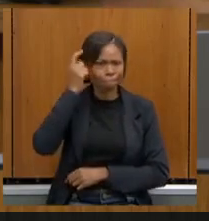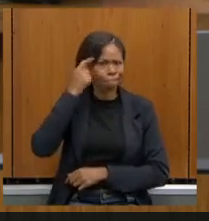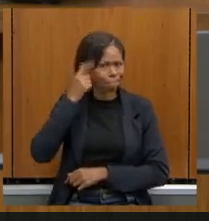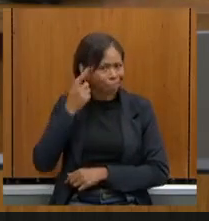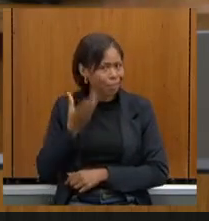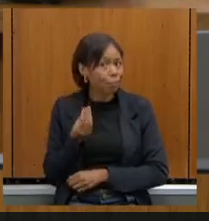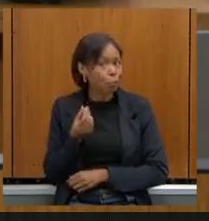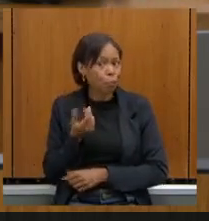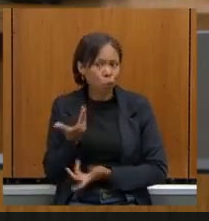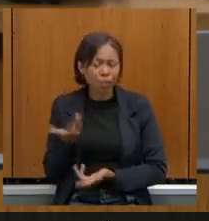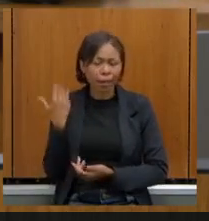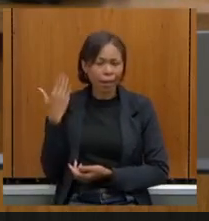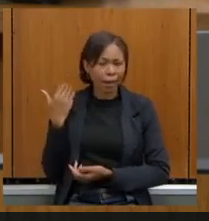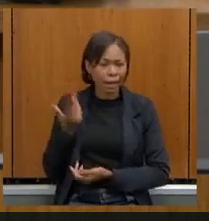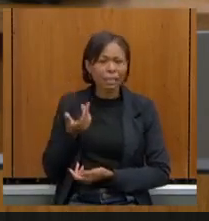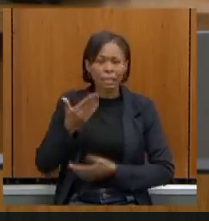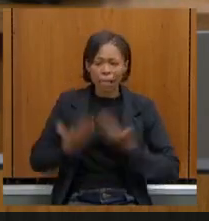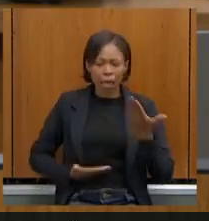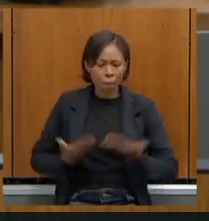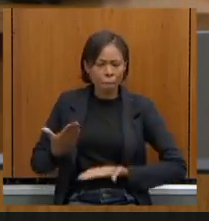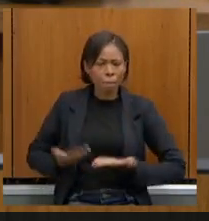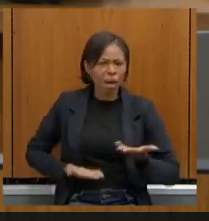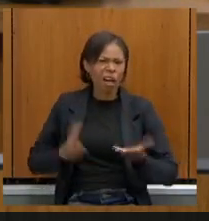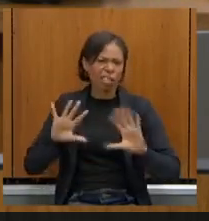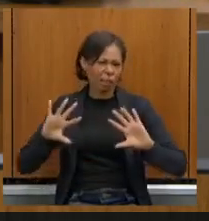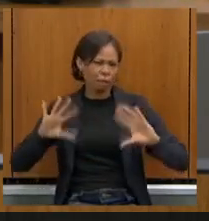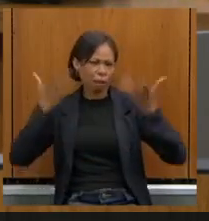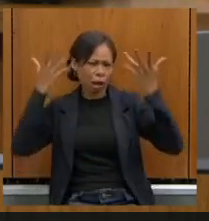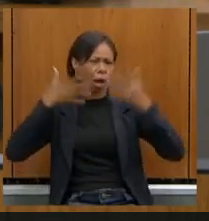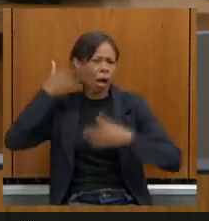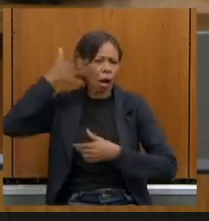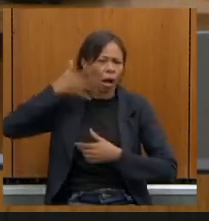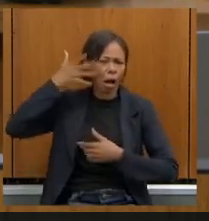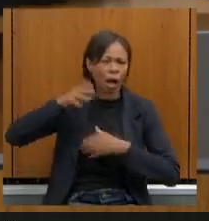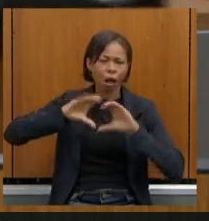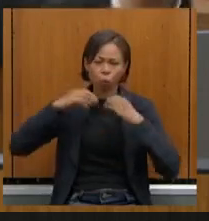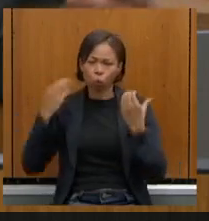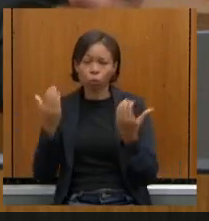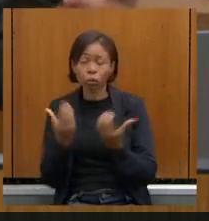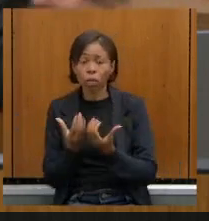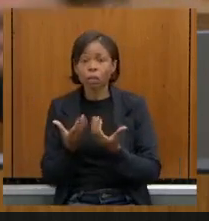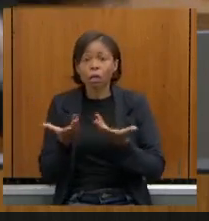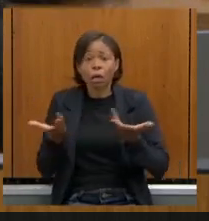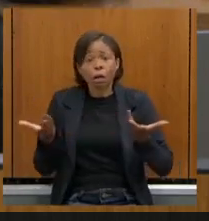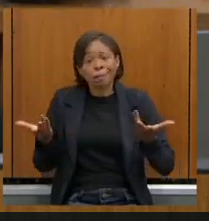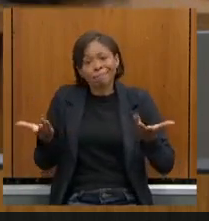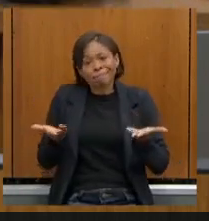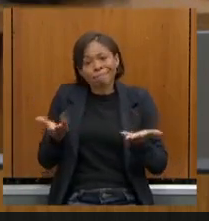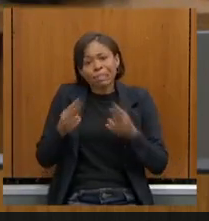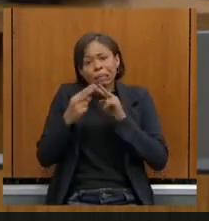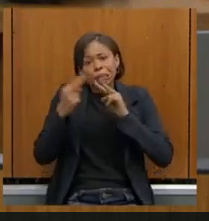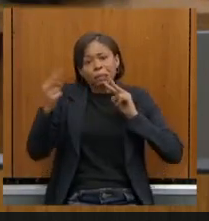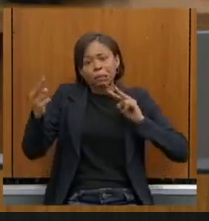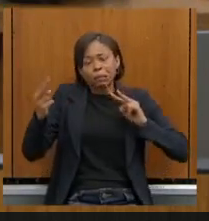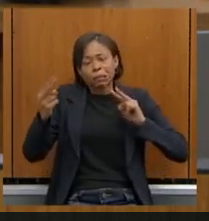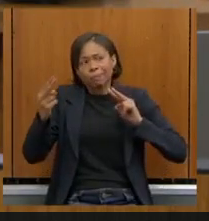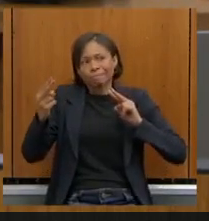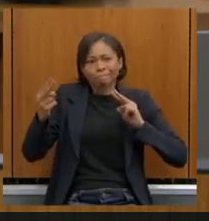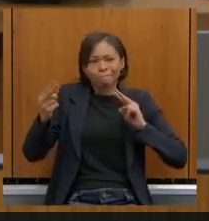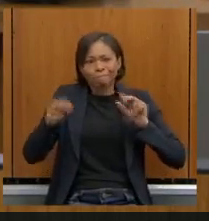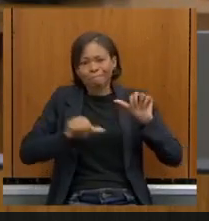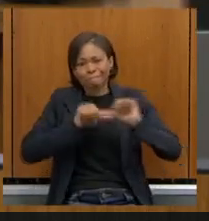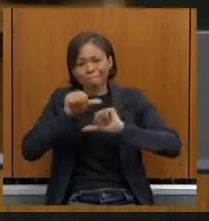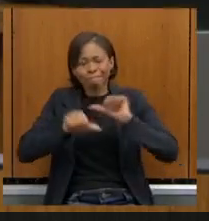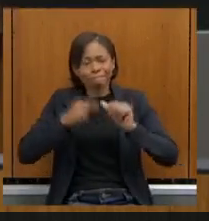de serviços, de congressos e eventos. E isso se desfaz nesse mundo online. É preciso repensar essa